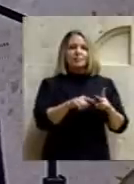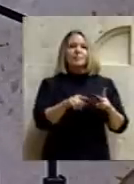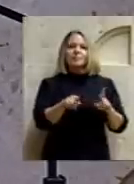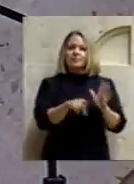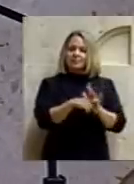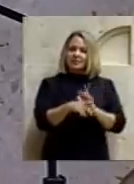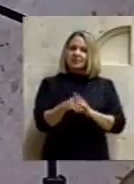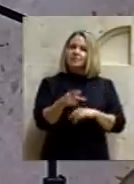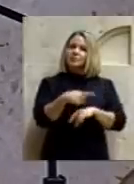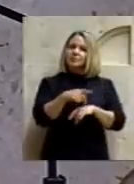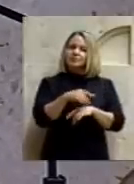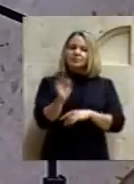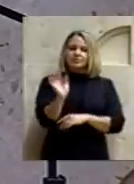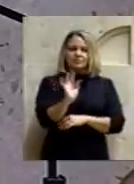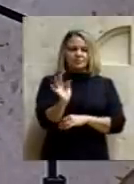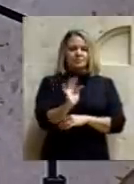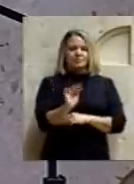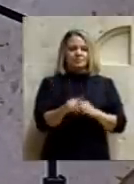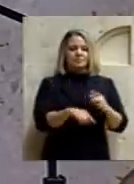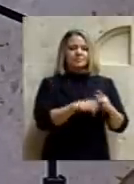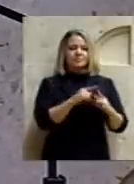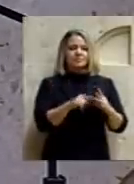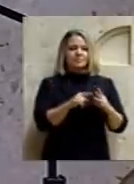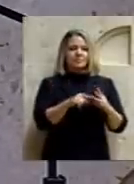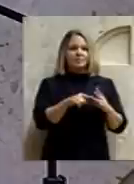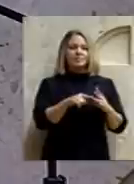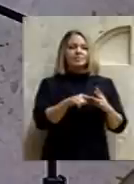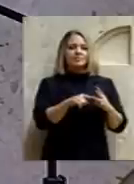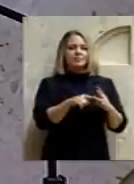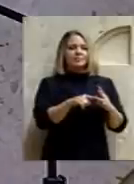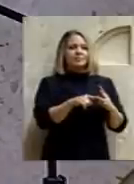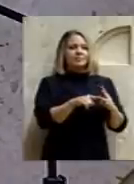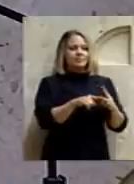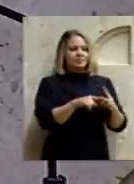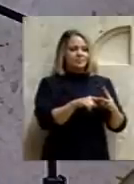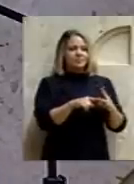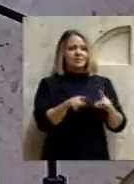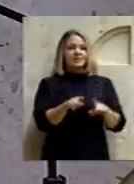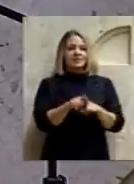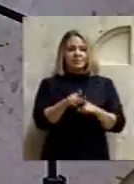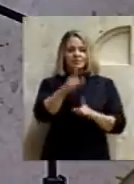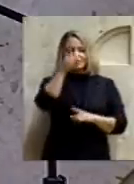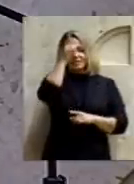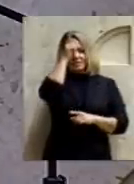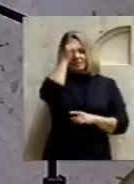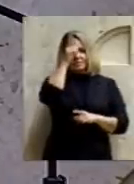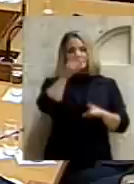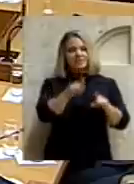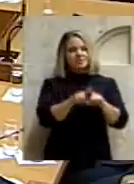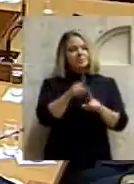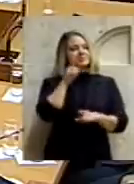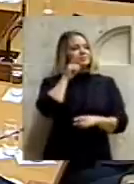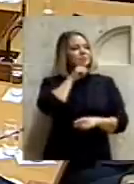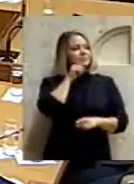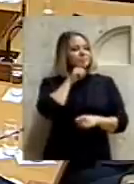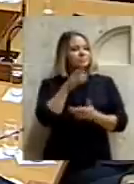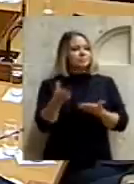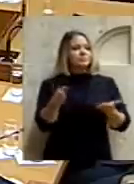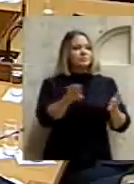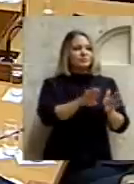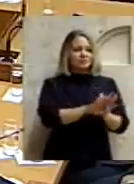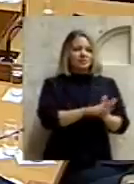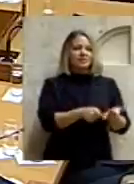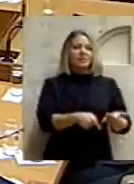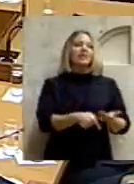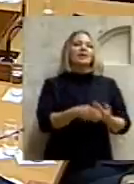da França, o senhor Nick Oberheiden, na Alemanha e dos Estados Unidos, meu